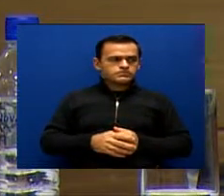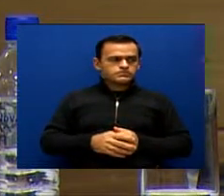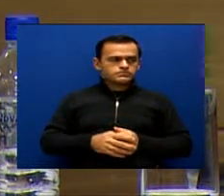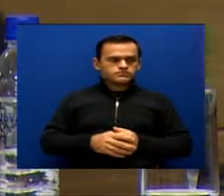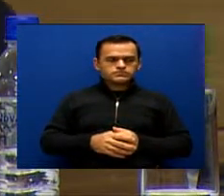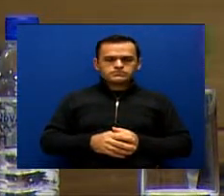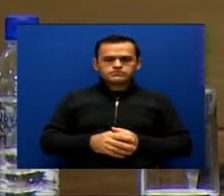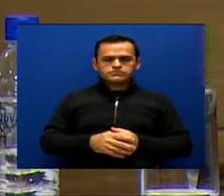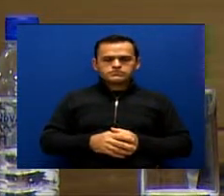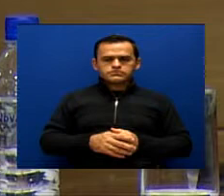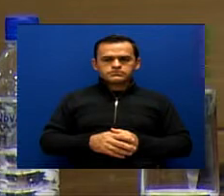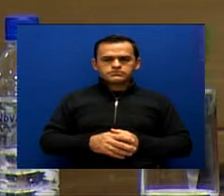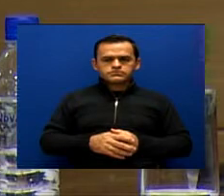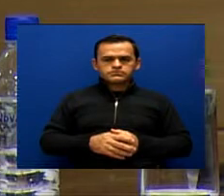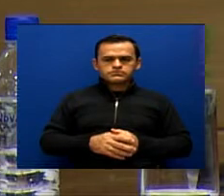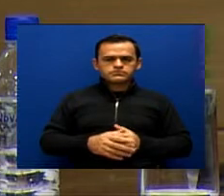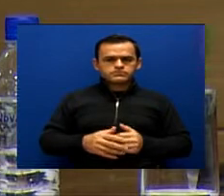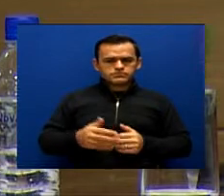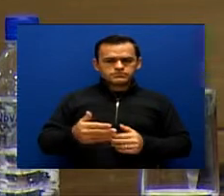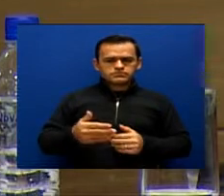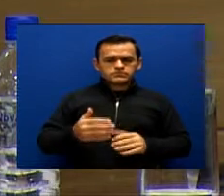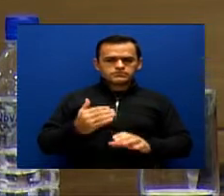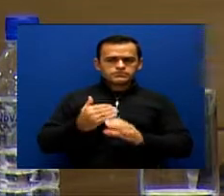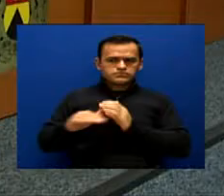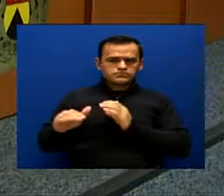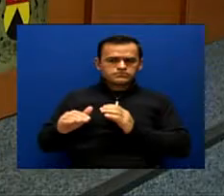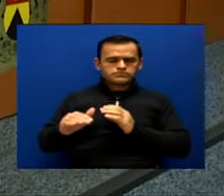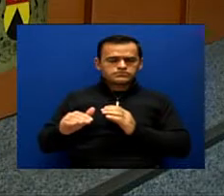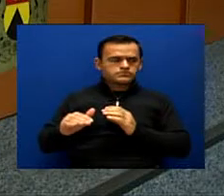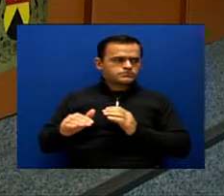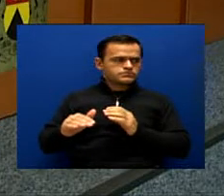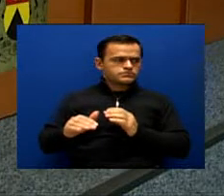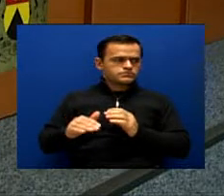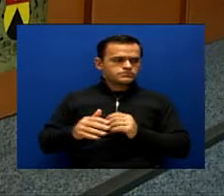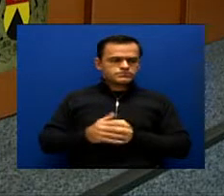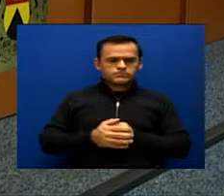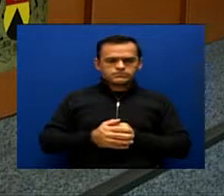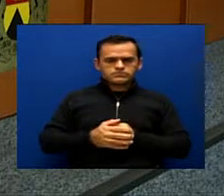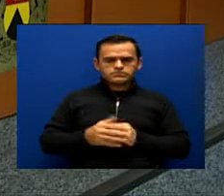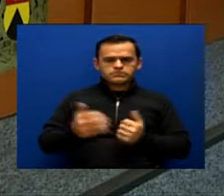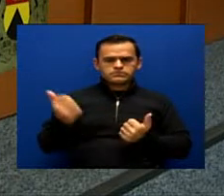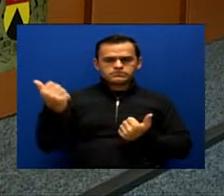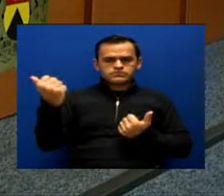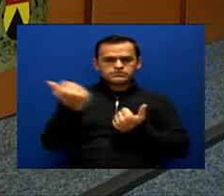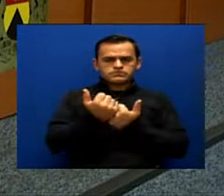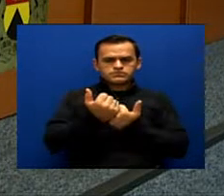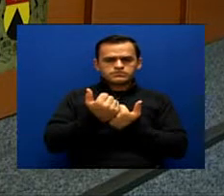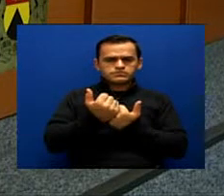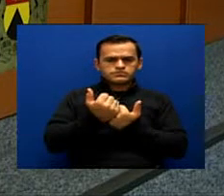Tá, tá para encaminhamento, então? O senhor está apresentando um substitutivo?